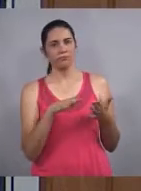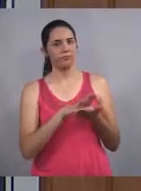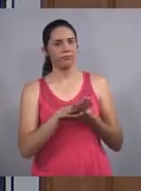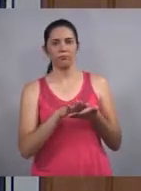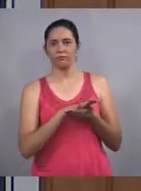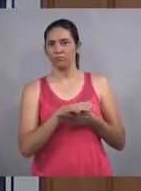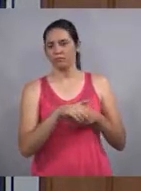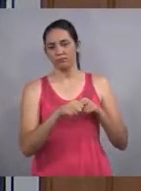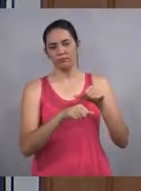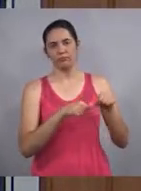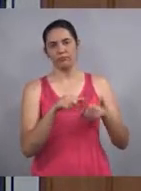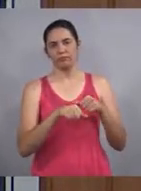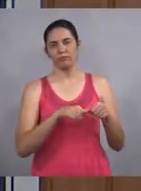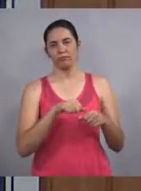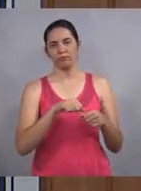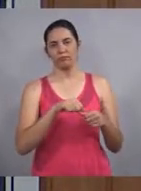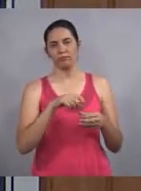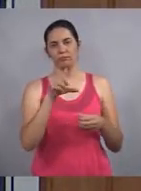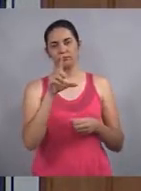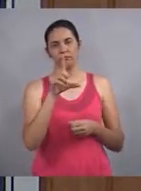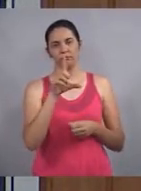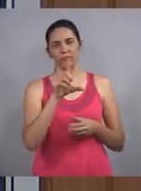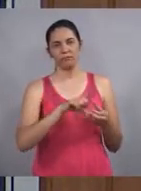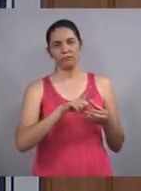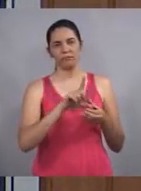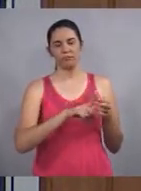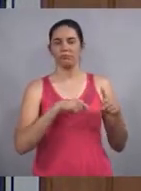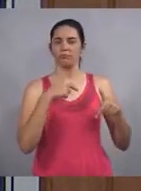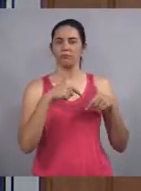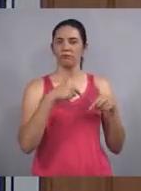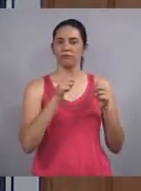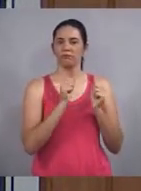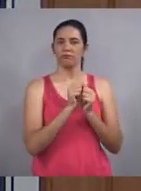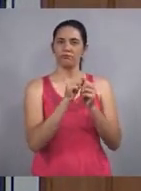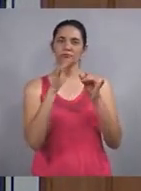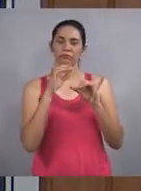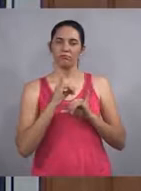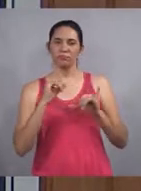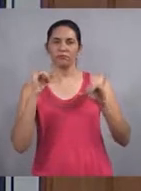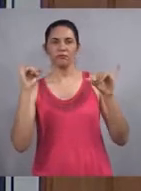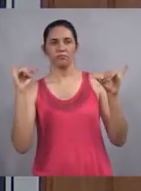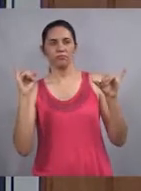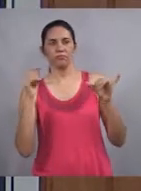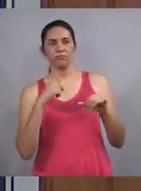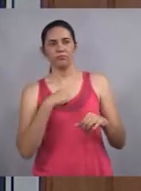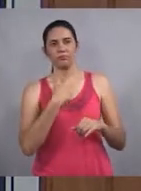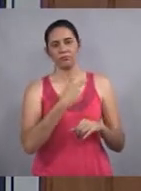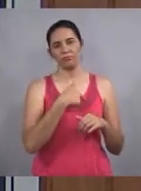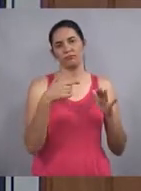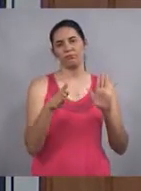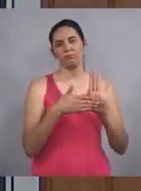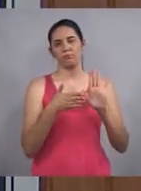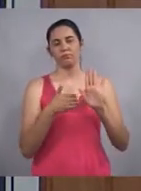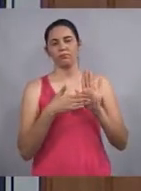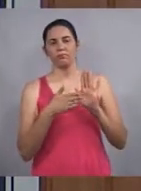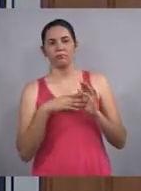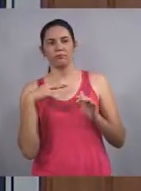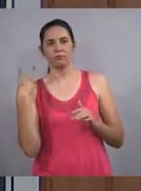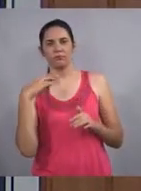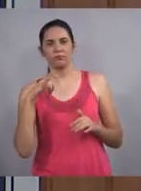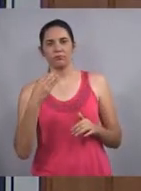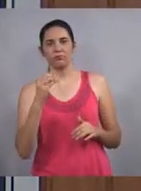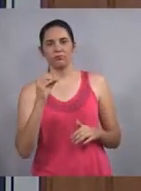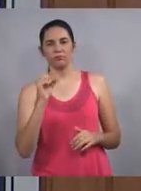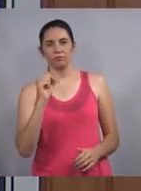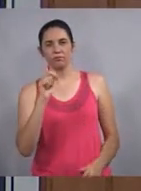cidade. Trabalhamos, né, em nossa campanha em divulgar a nossa propositura. O vereador Zé Luiz